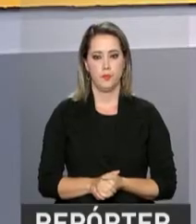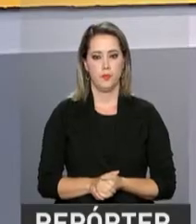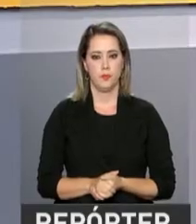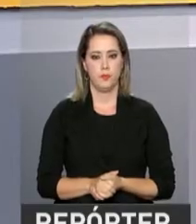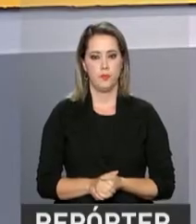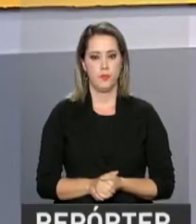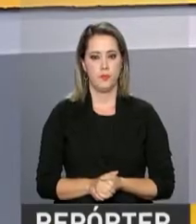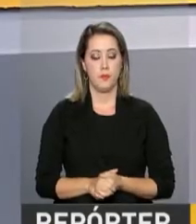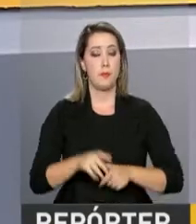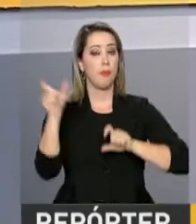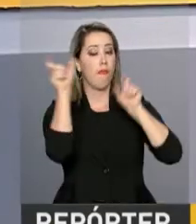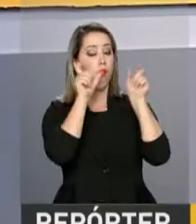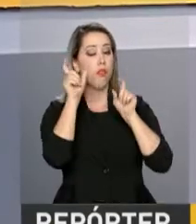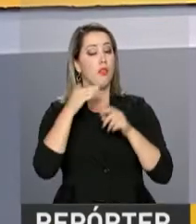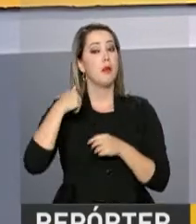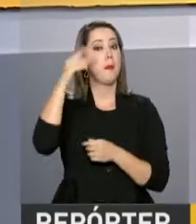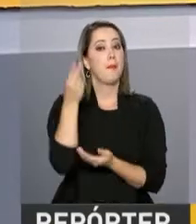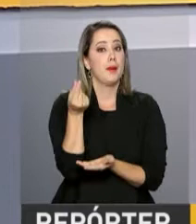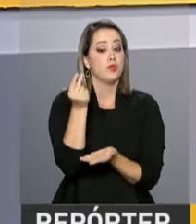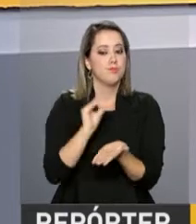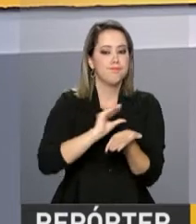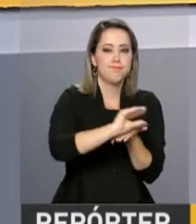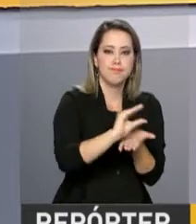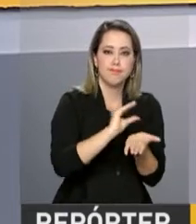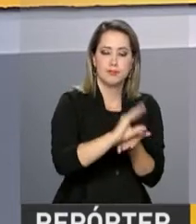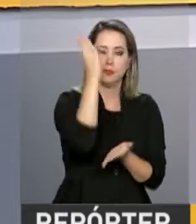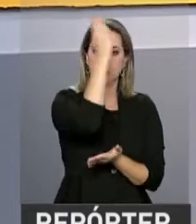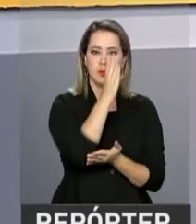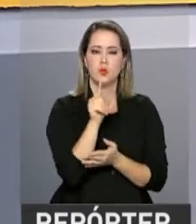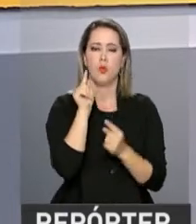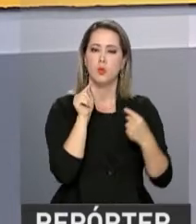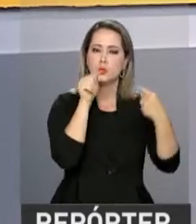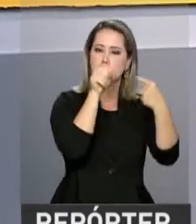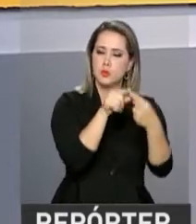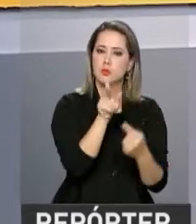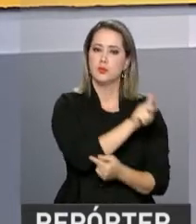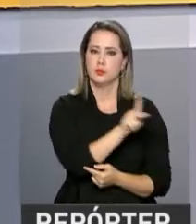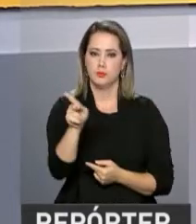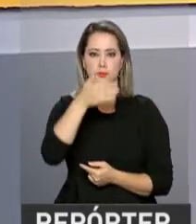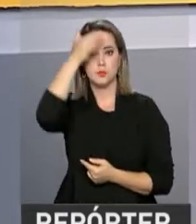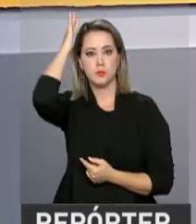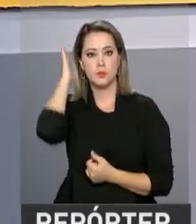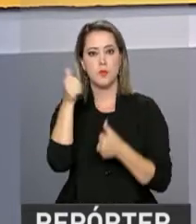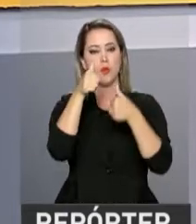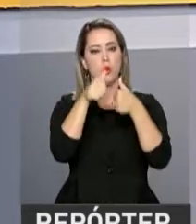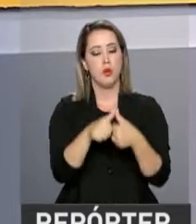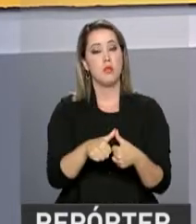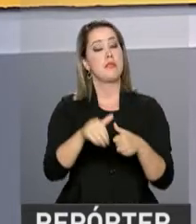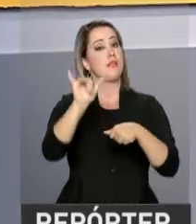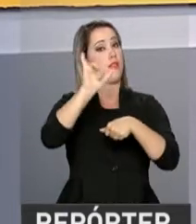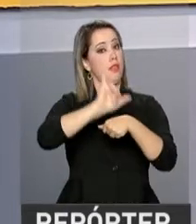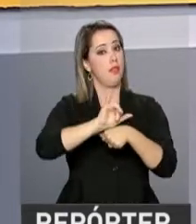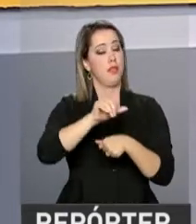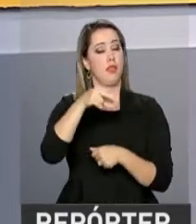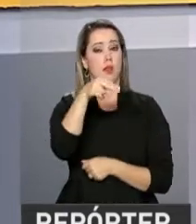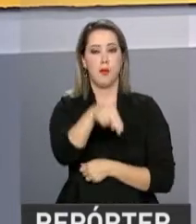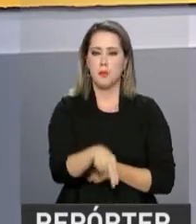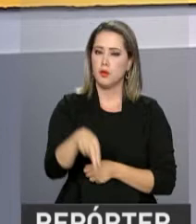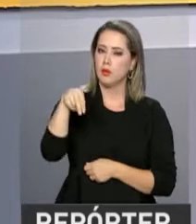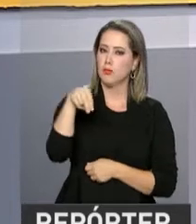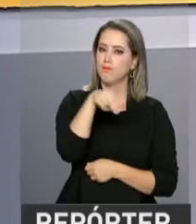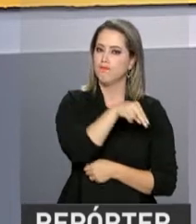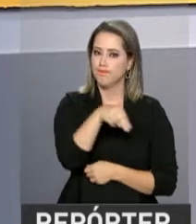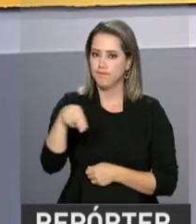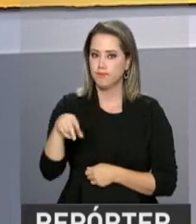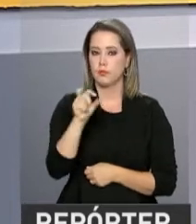atrair mais investimentos para o brasil com esse objetivo o presidente michel temer está em oslo na noruega onde